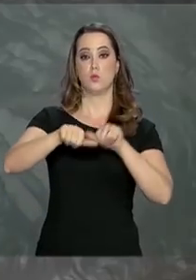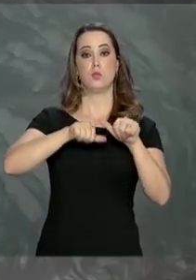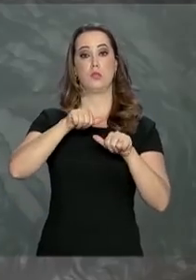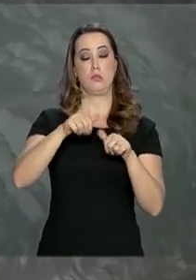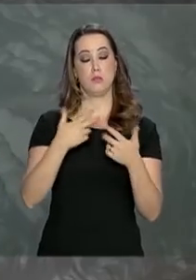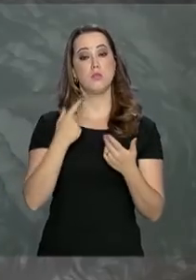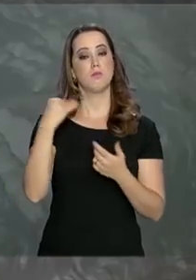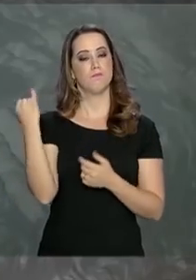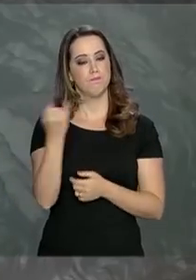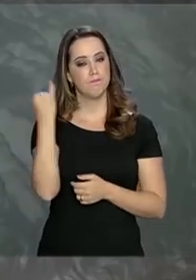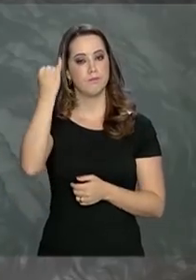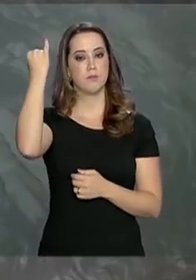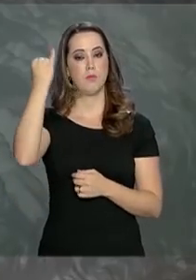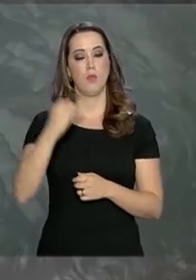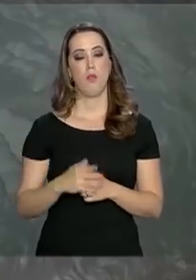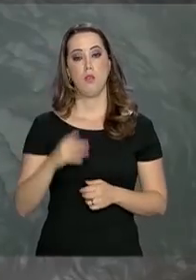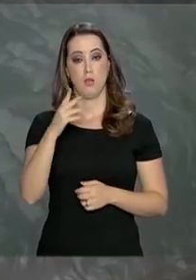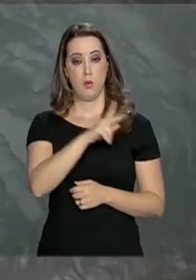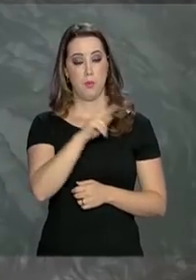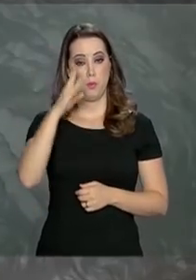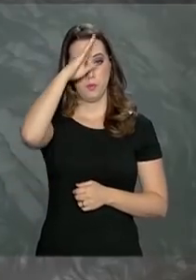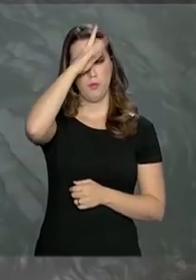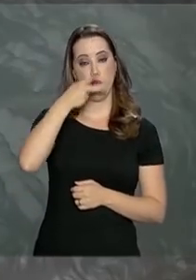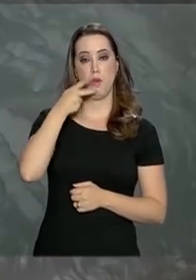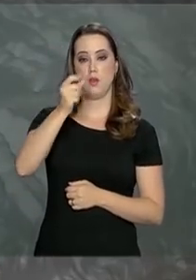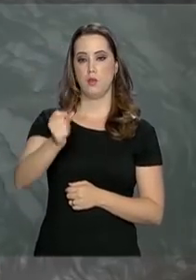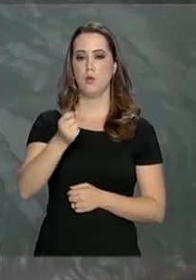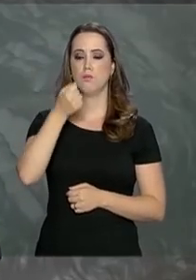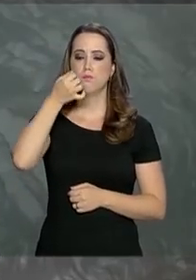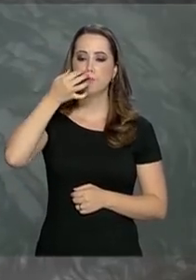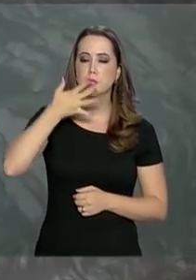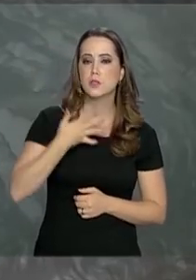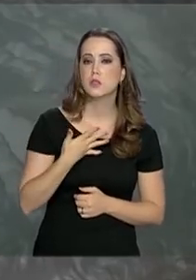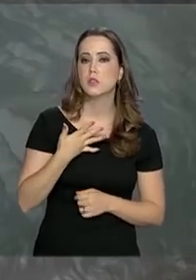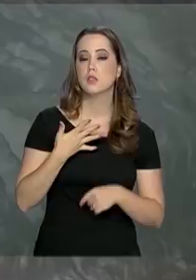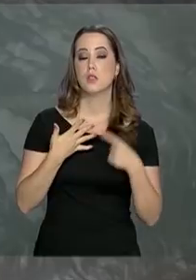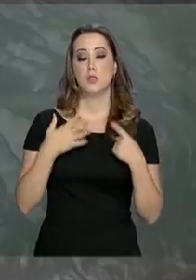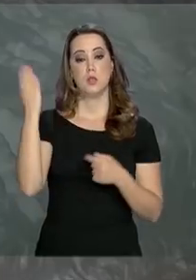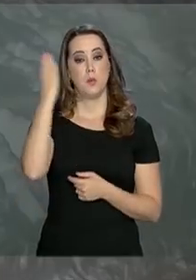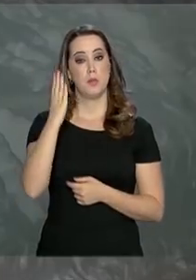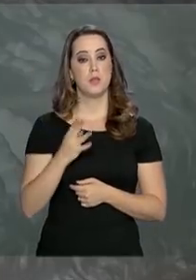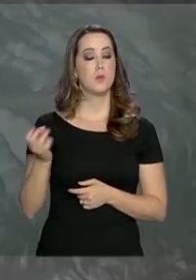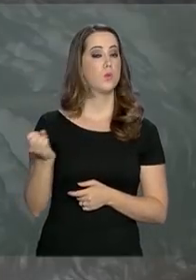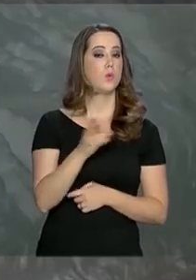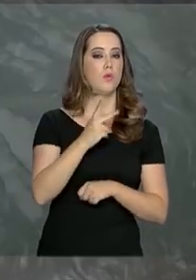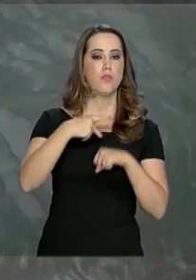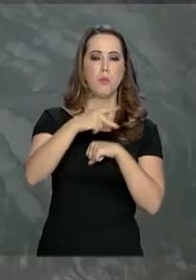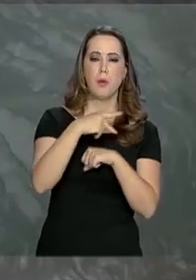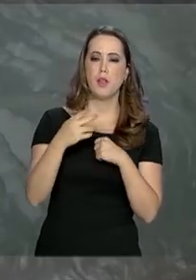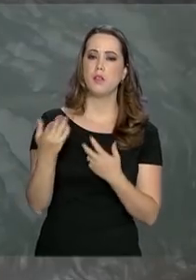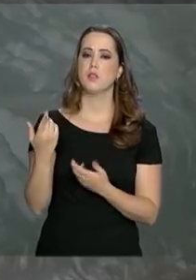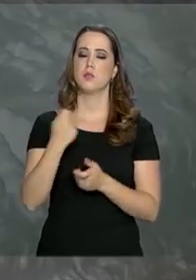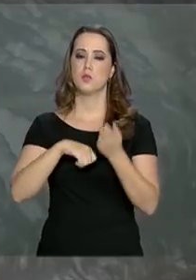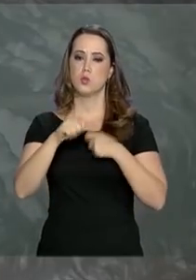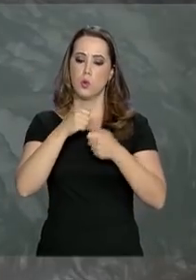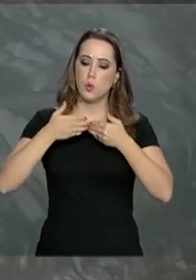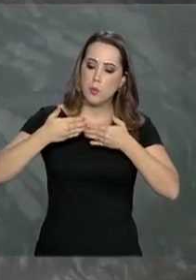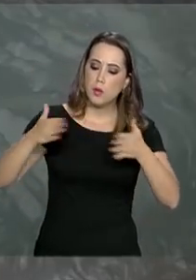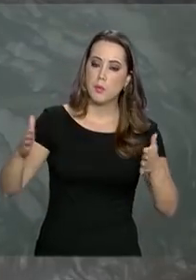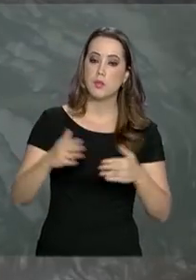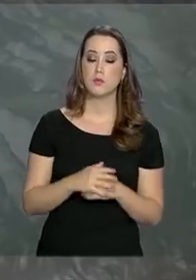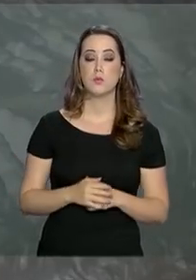transformação decisiva. Jair Bolsonaro disse em discurso que o Brasil será um novo país, um país de economia